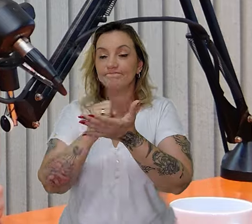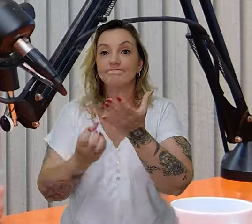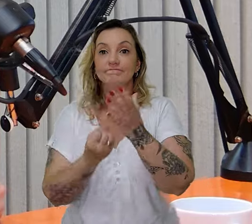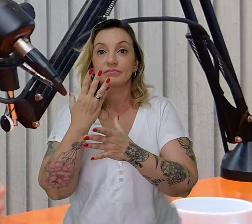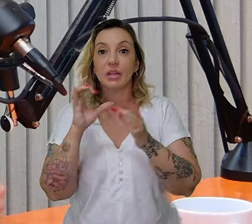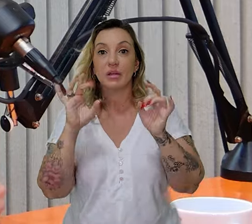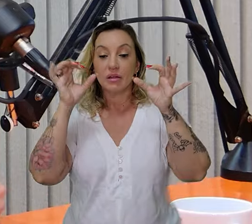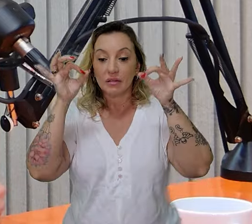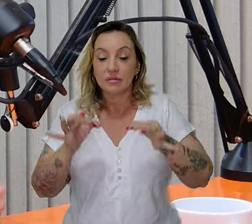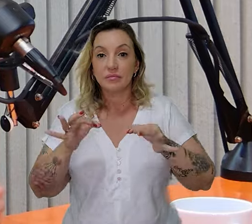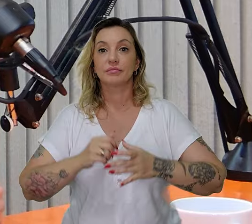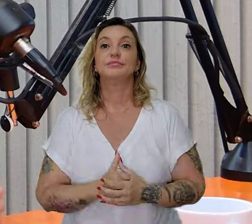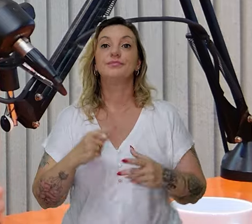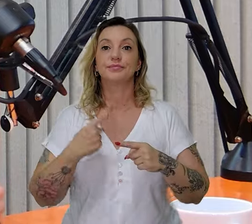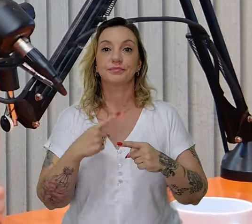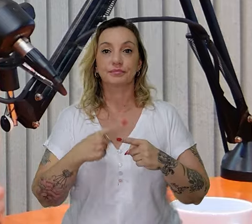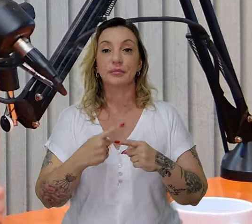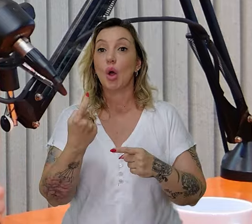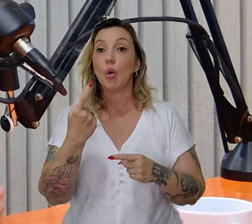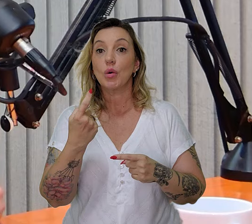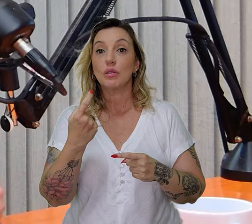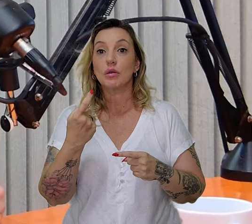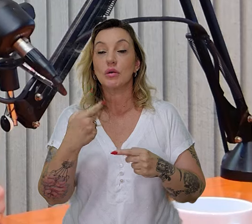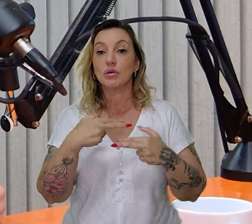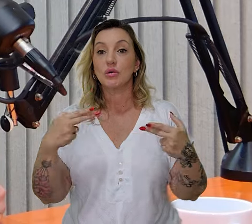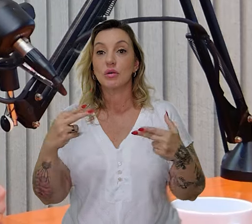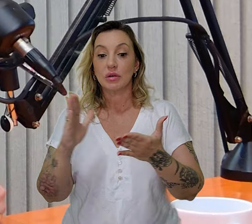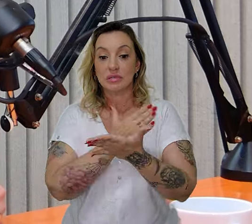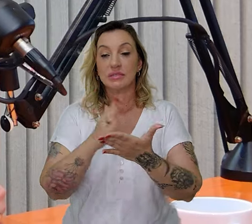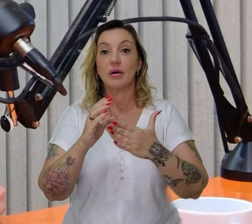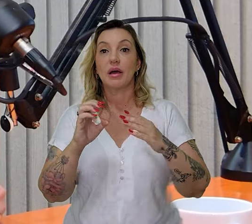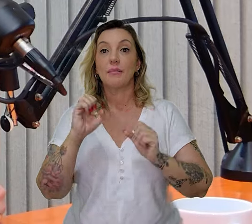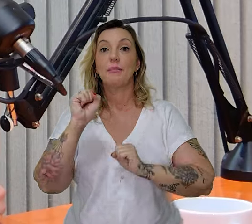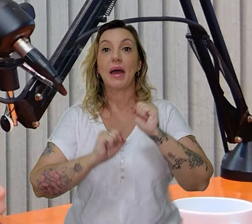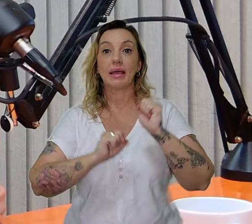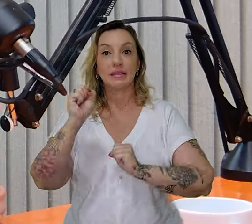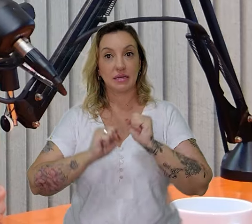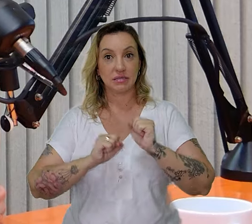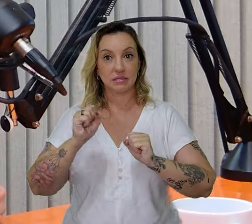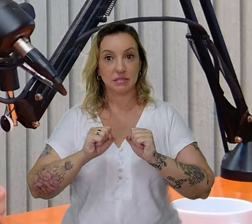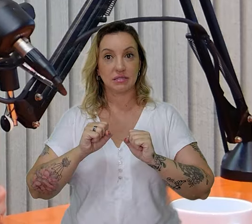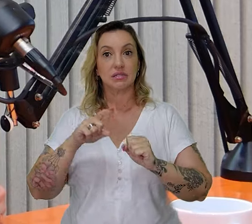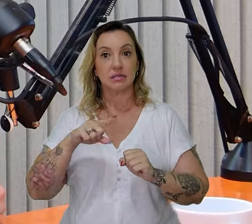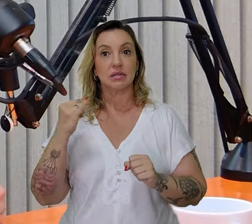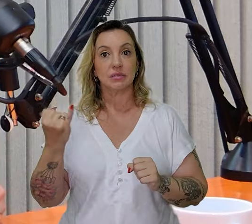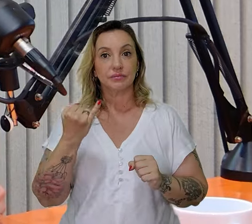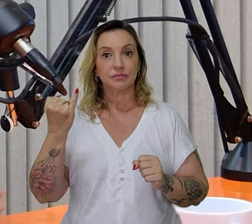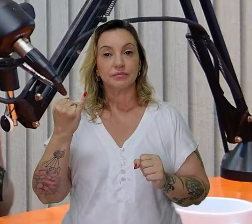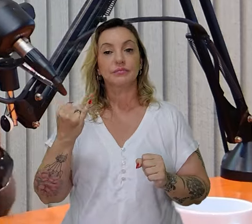caixinha específica porque ela é a única coisa que hoje nos separa das máquinas nossa e isso é